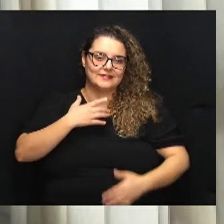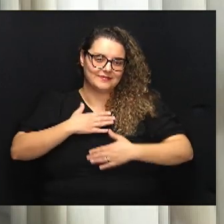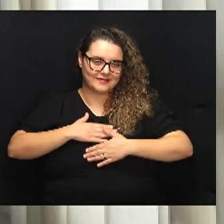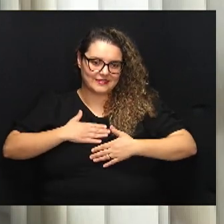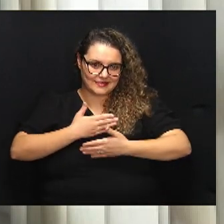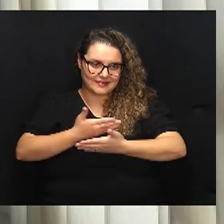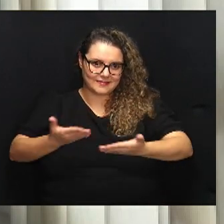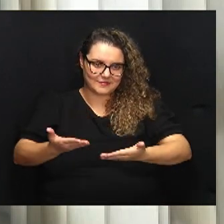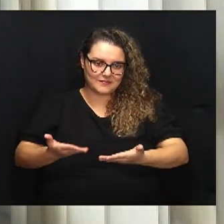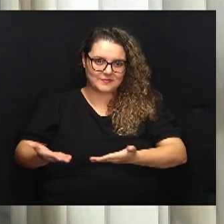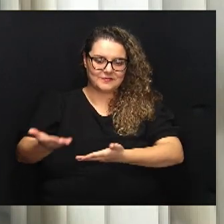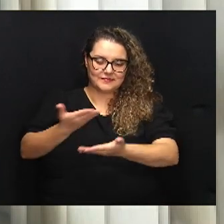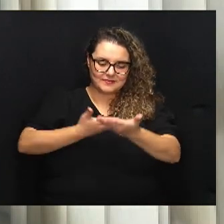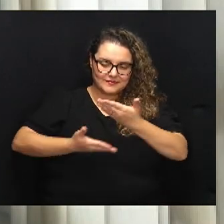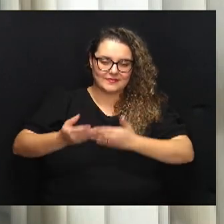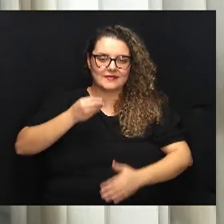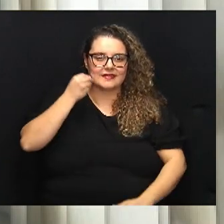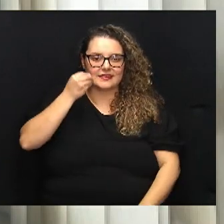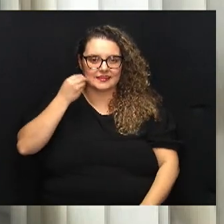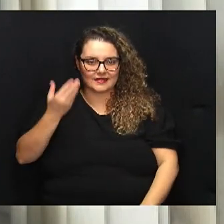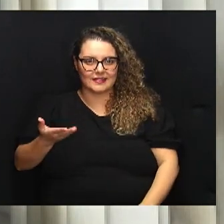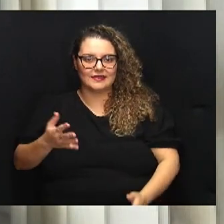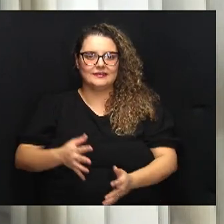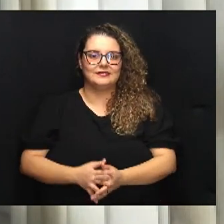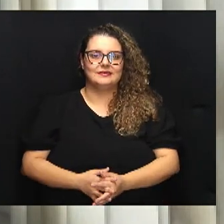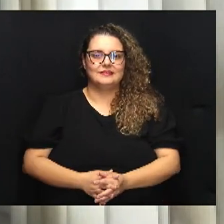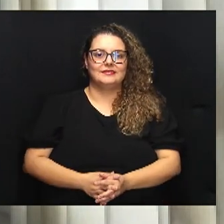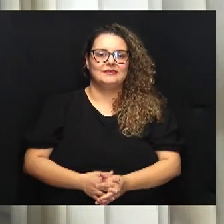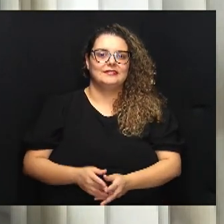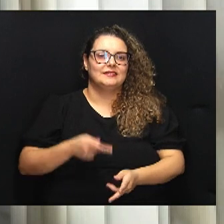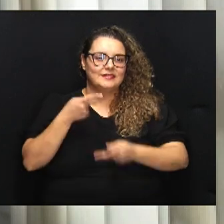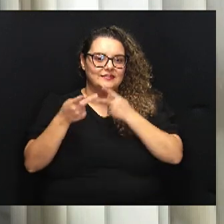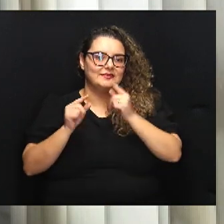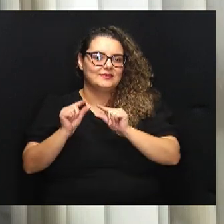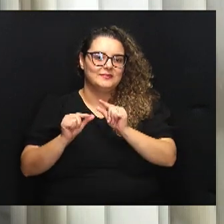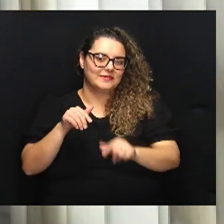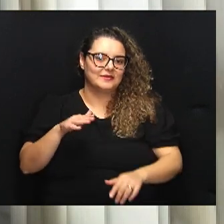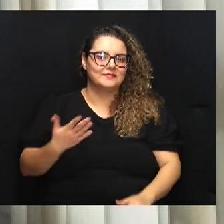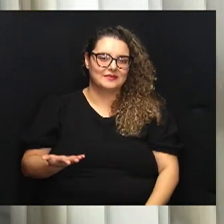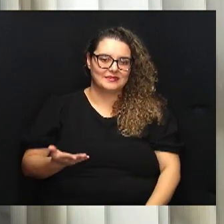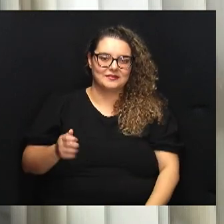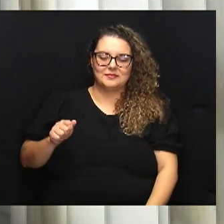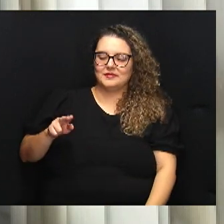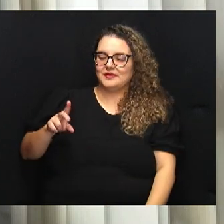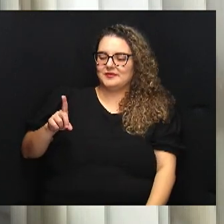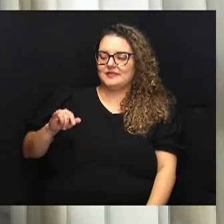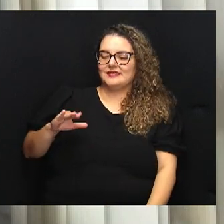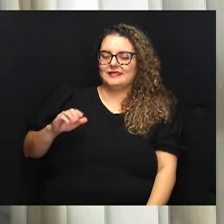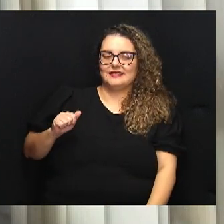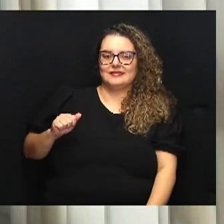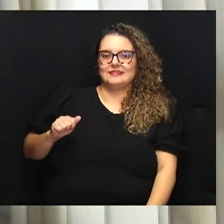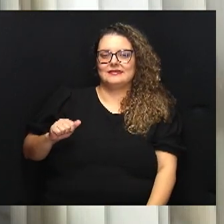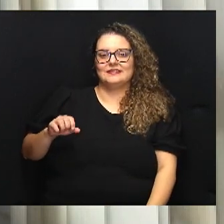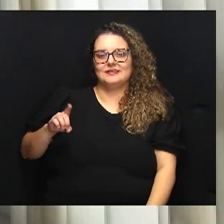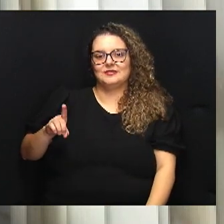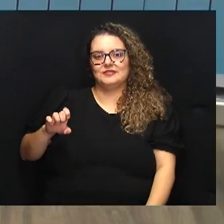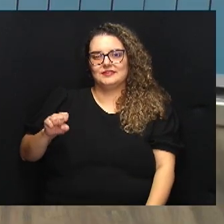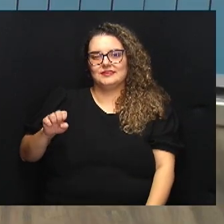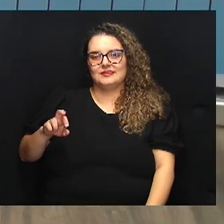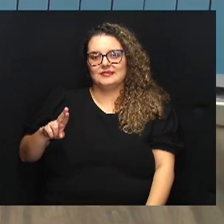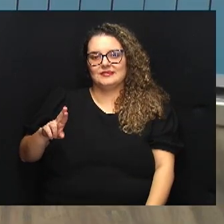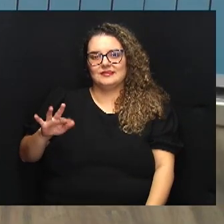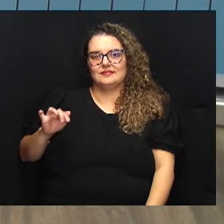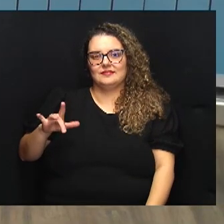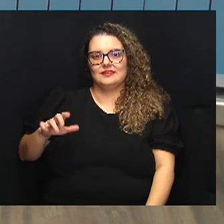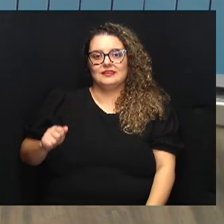partilhar experiência, histórias e a gente contar um pouquinho mais sobre a Audácia de Ser Feliz. Ótimo. Daniela, antes da